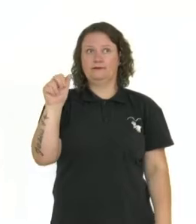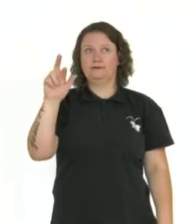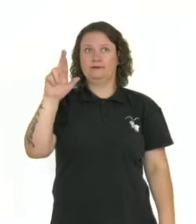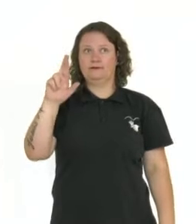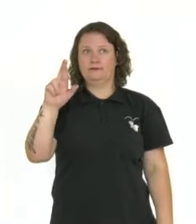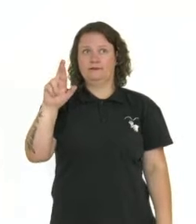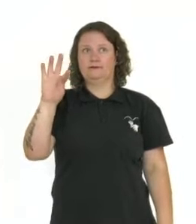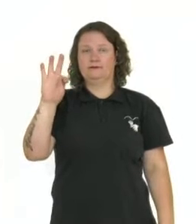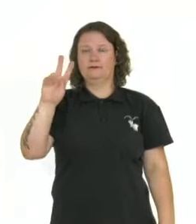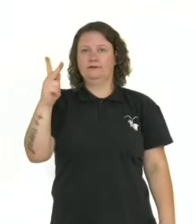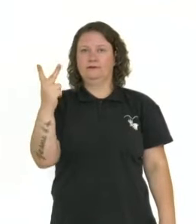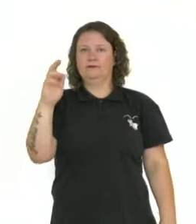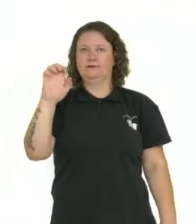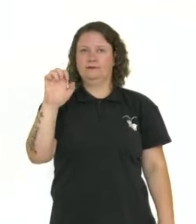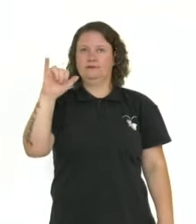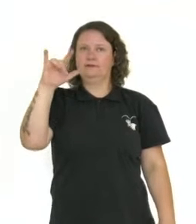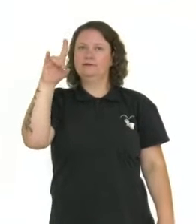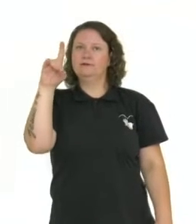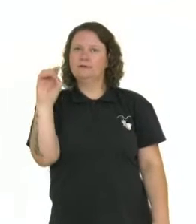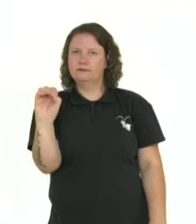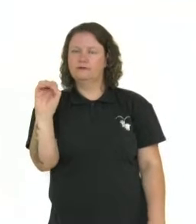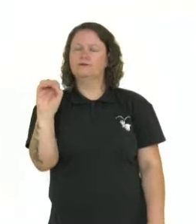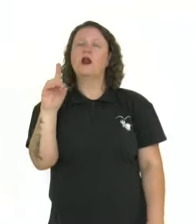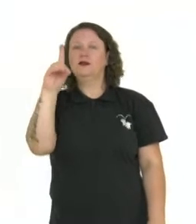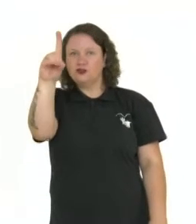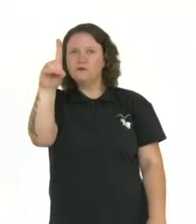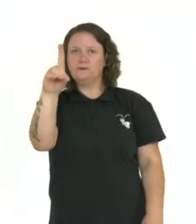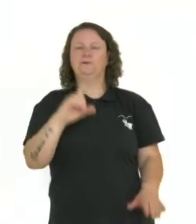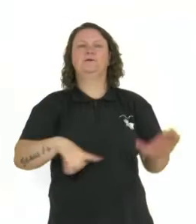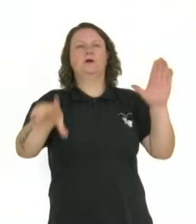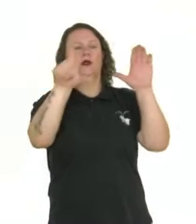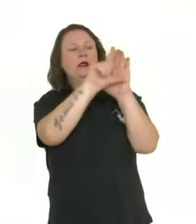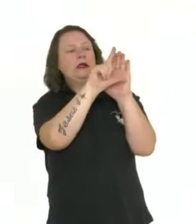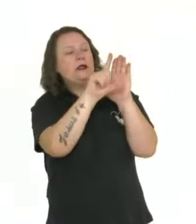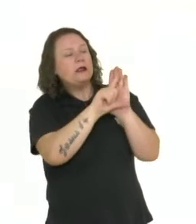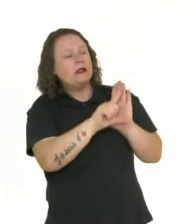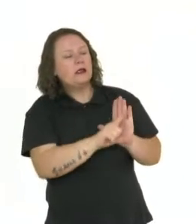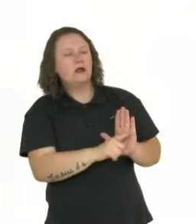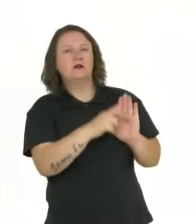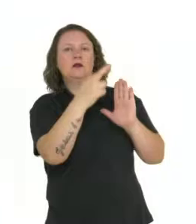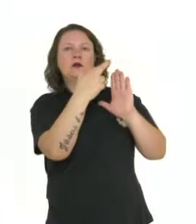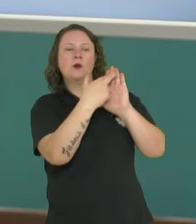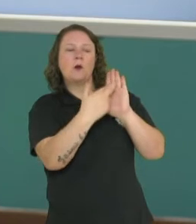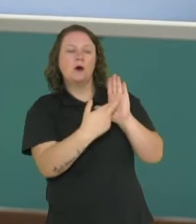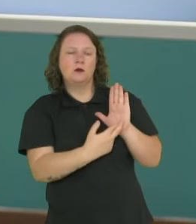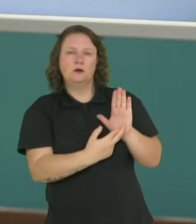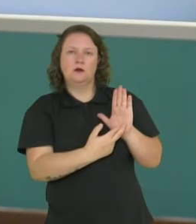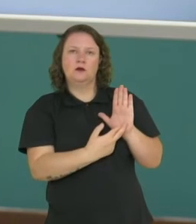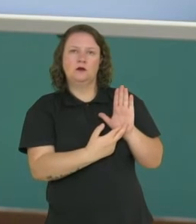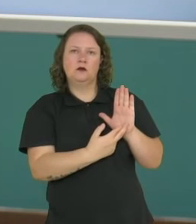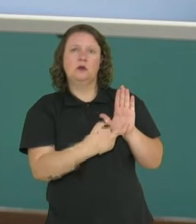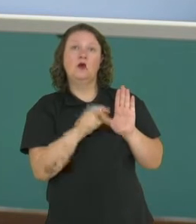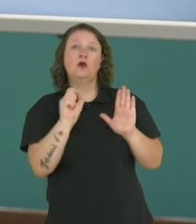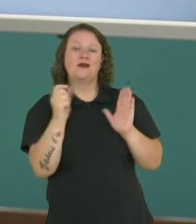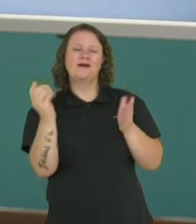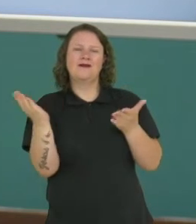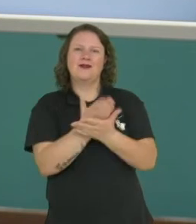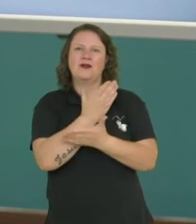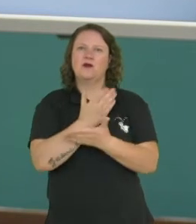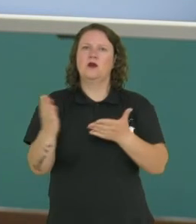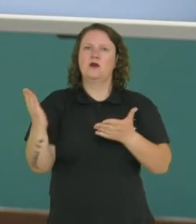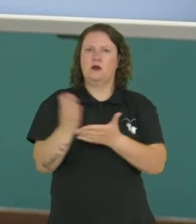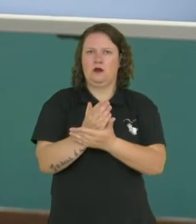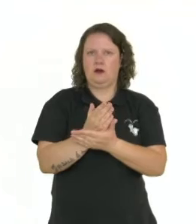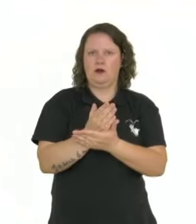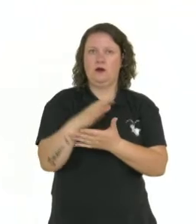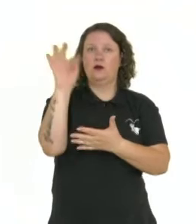algumas leis, né, dentro da África do Sul. Vamos reparar então quais são essas leis, né, que criaram para dividir a população por cor de